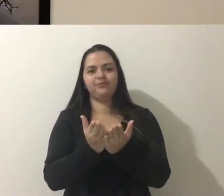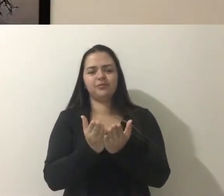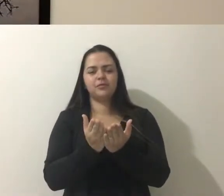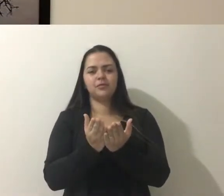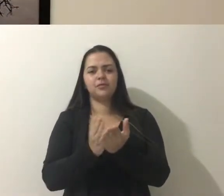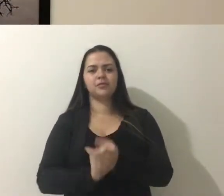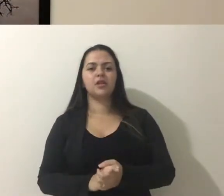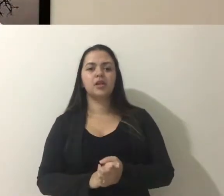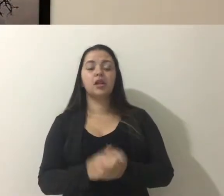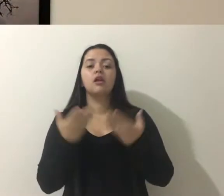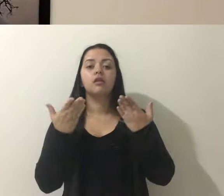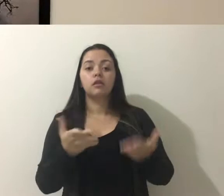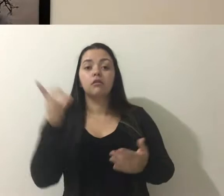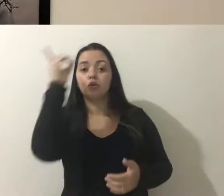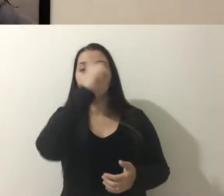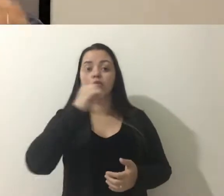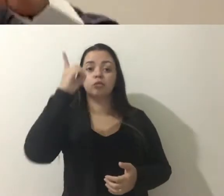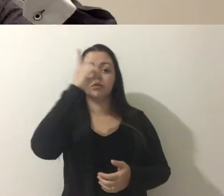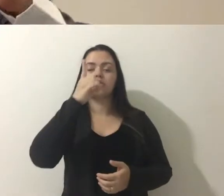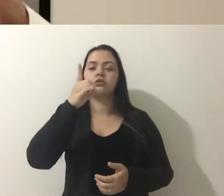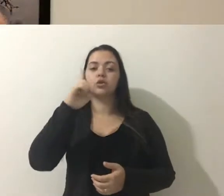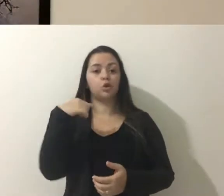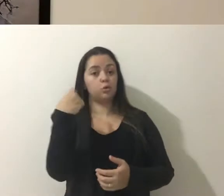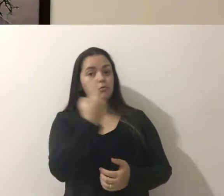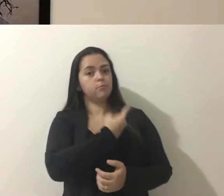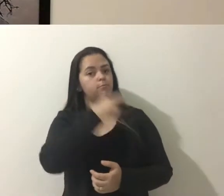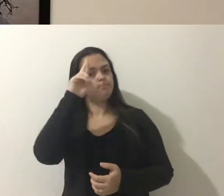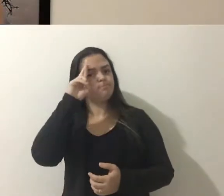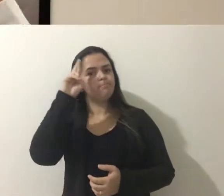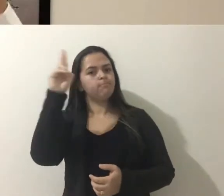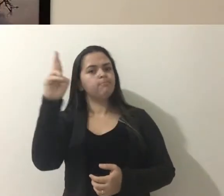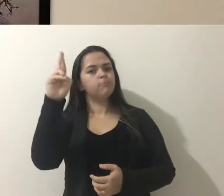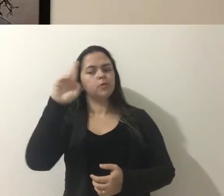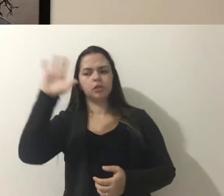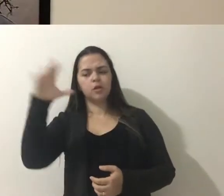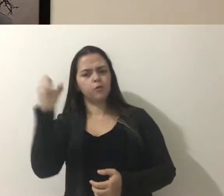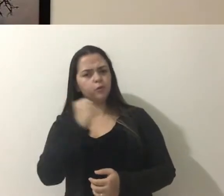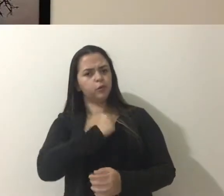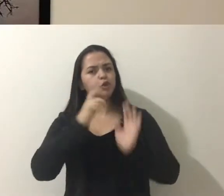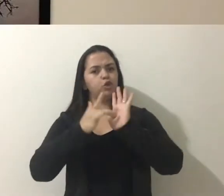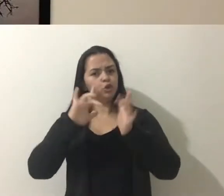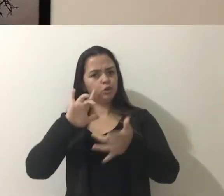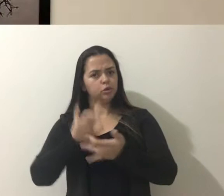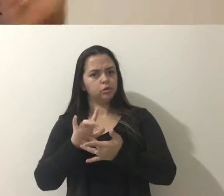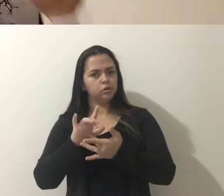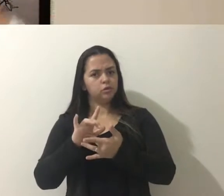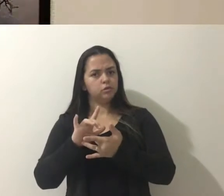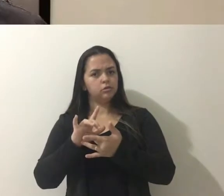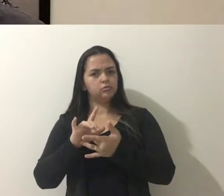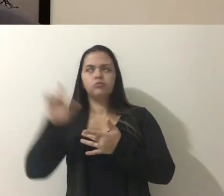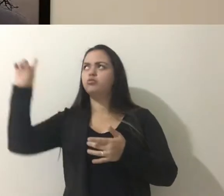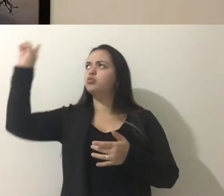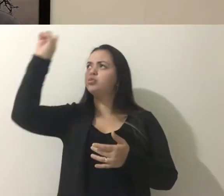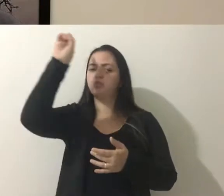para você, neste domingo, que o nosso Senhor, o nosso Salvador Jesus Cristo, aquele que veio